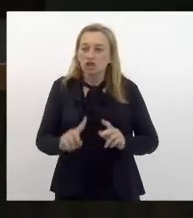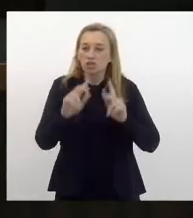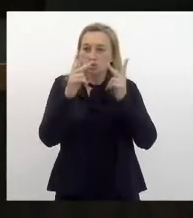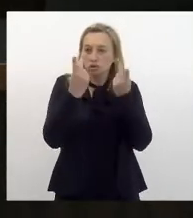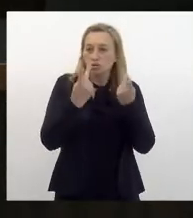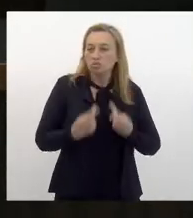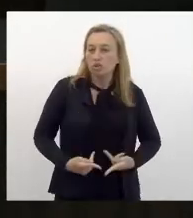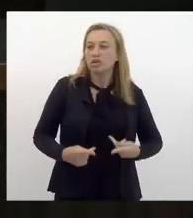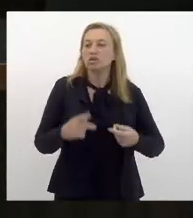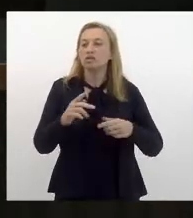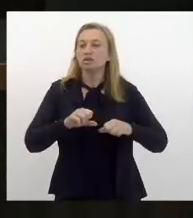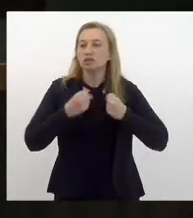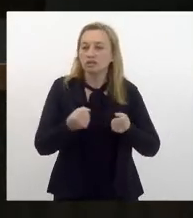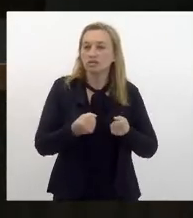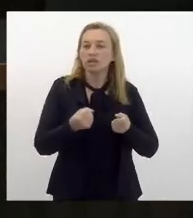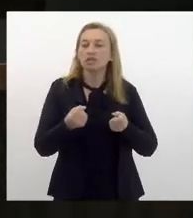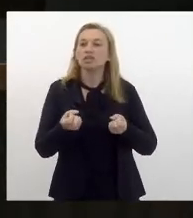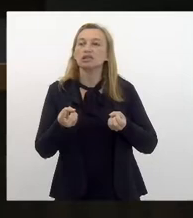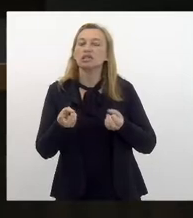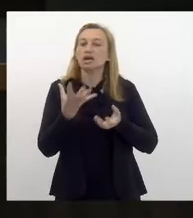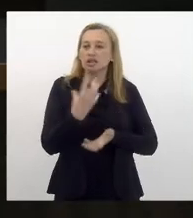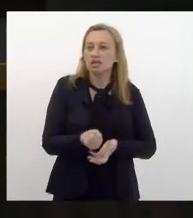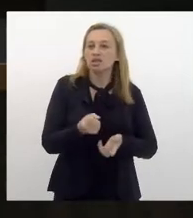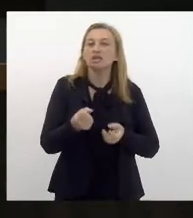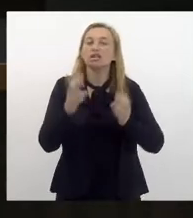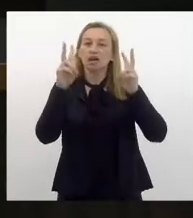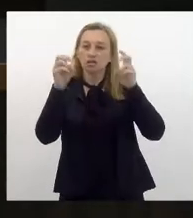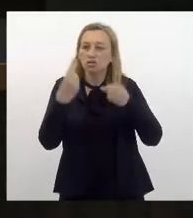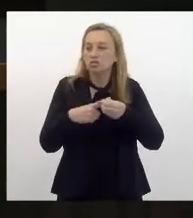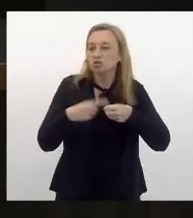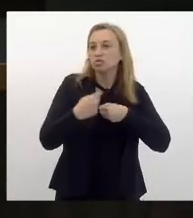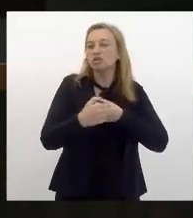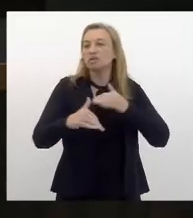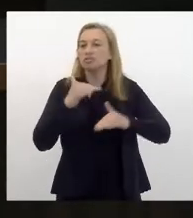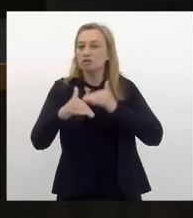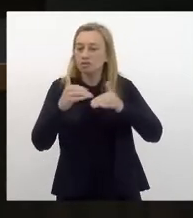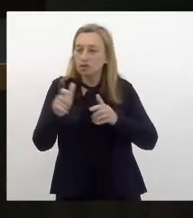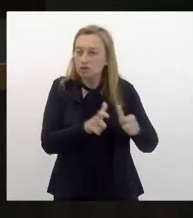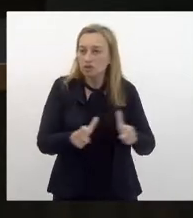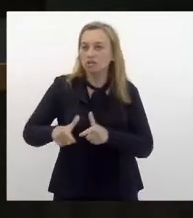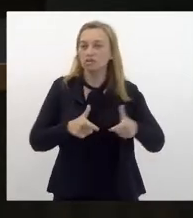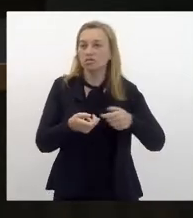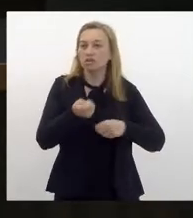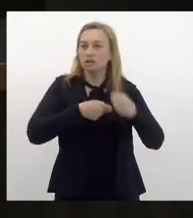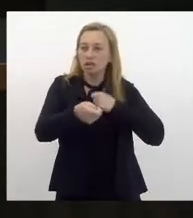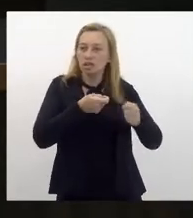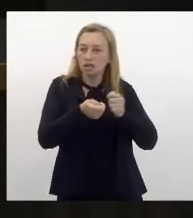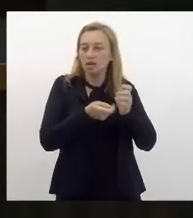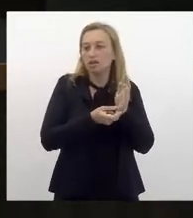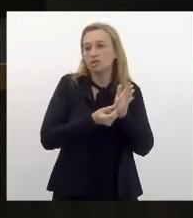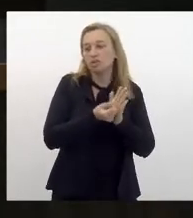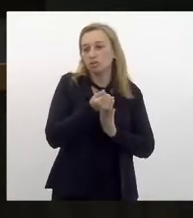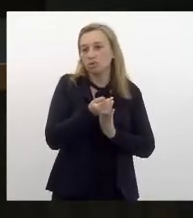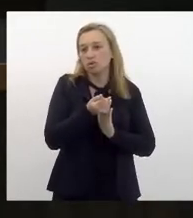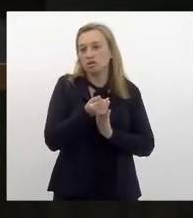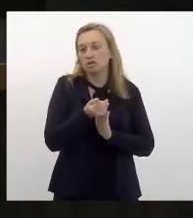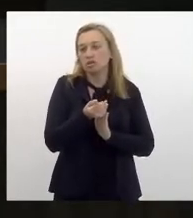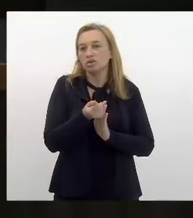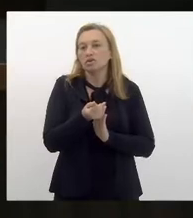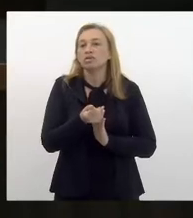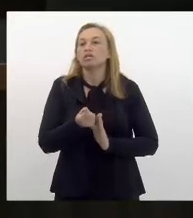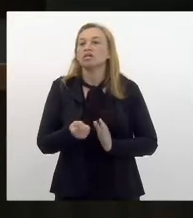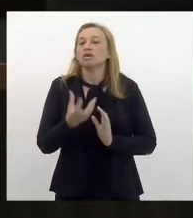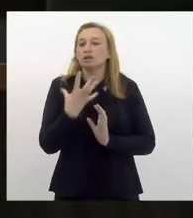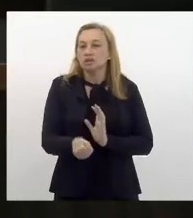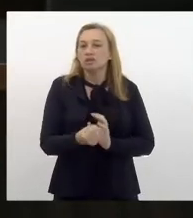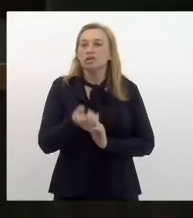cidadania favorável de assuntos municipais e de desenvolvimento Regional favorável de orçamento Finanças fiscalização financeira e controle